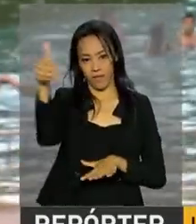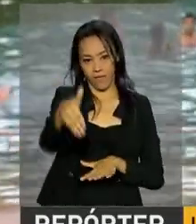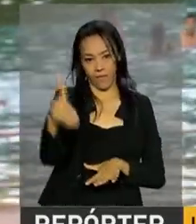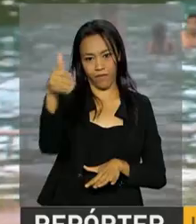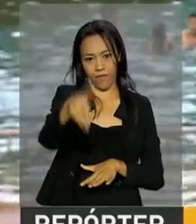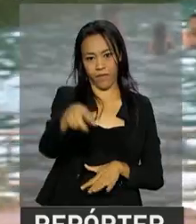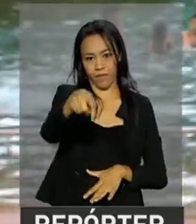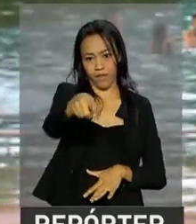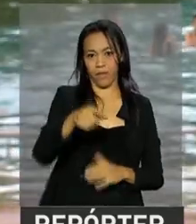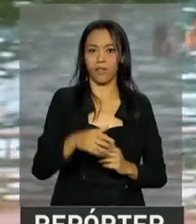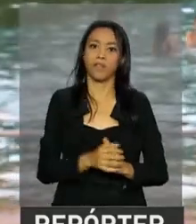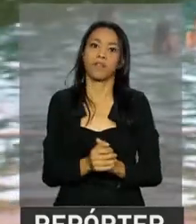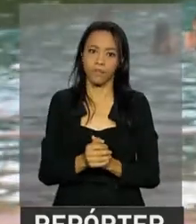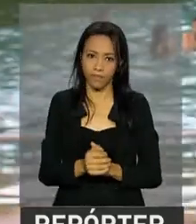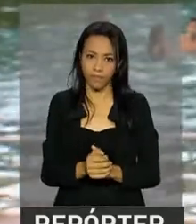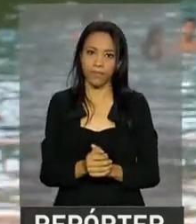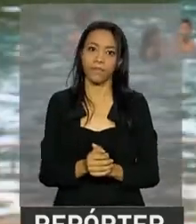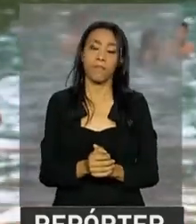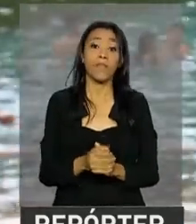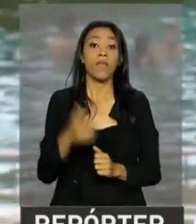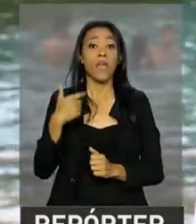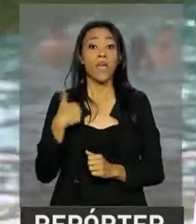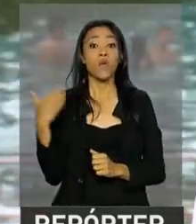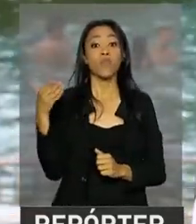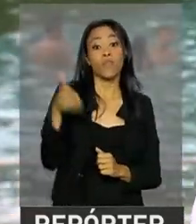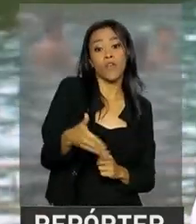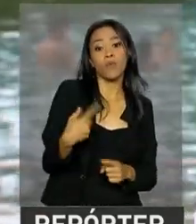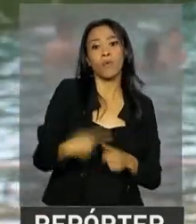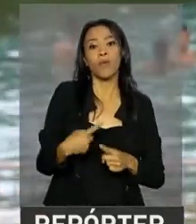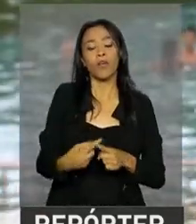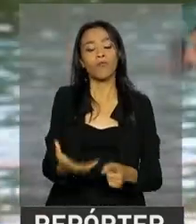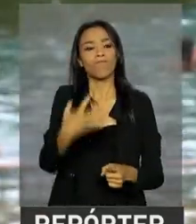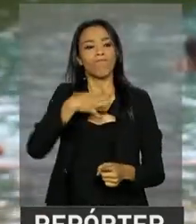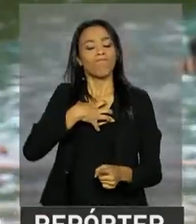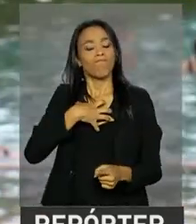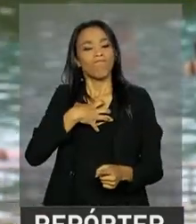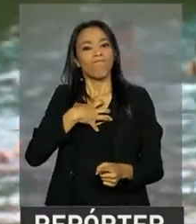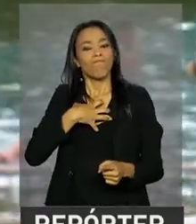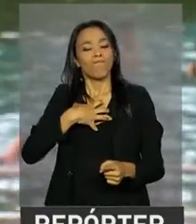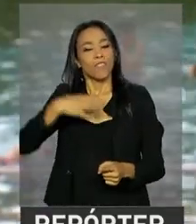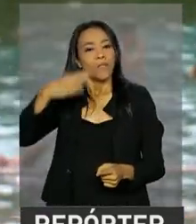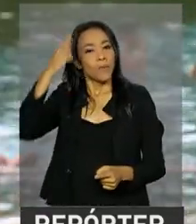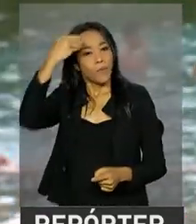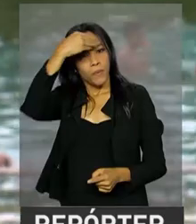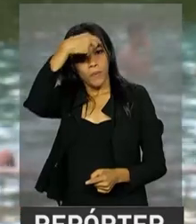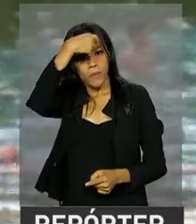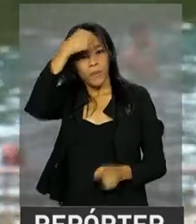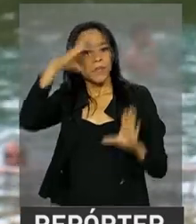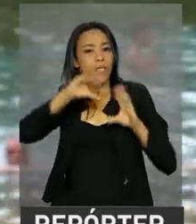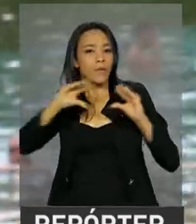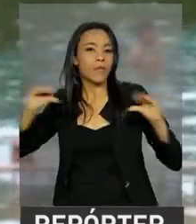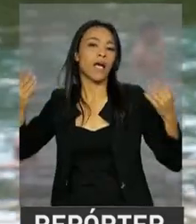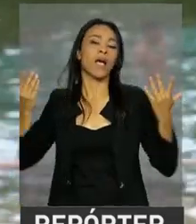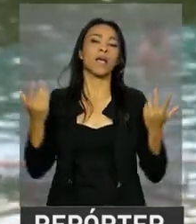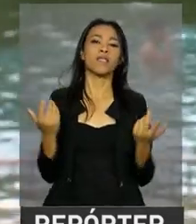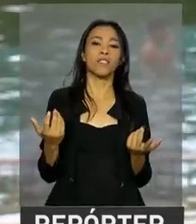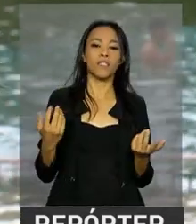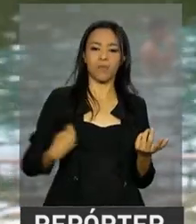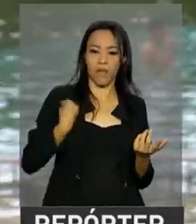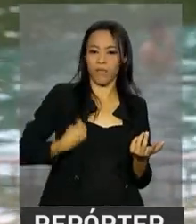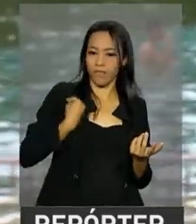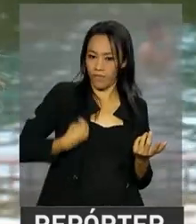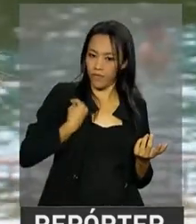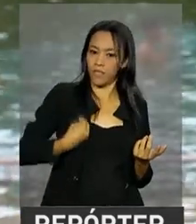água mineral no parque nacional eu venho porque isso aqui me traz a tranquilidade me traz a calma me traz a vida que eu